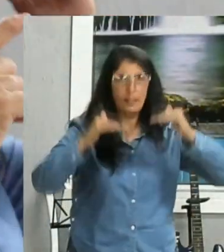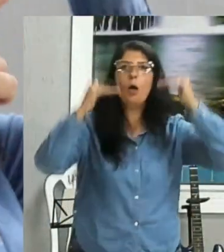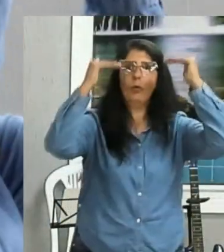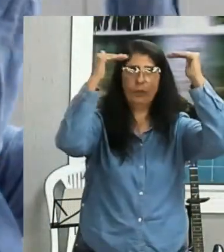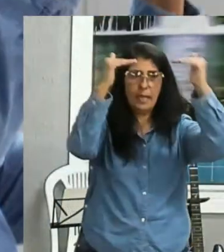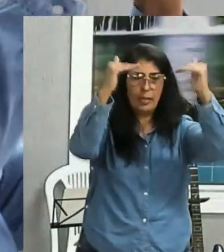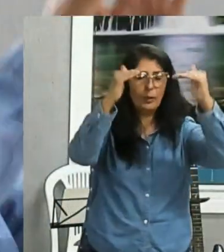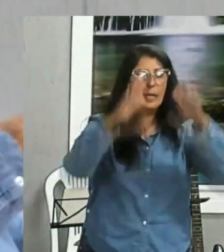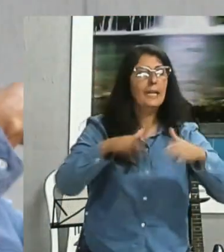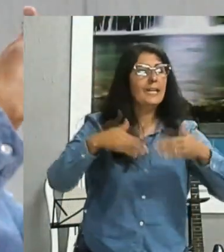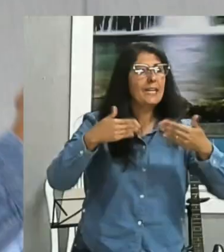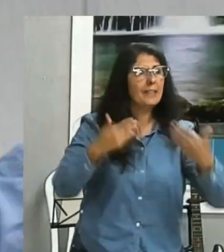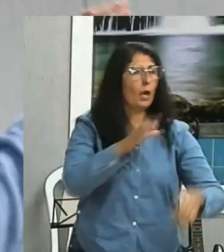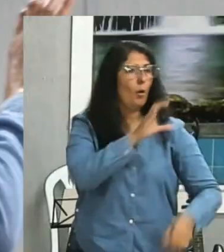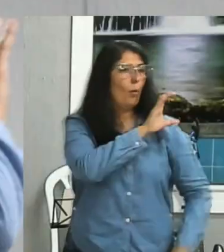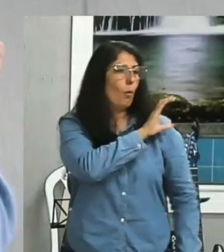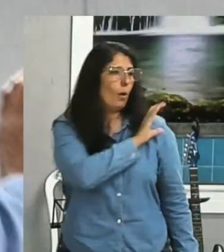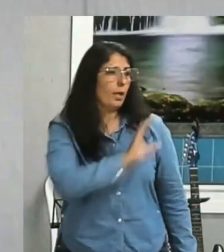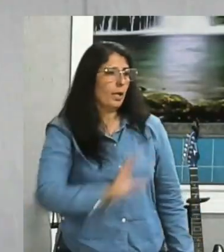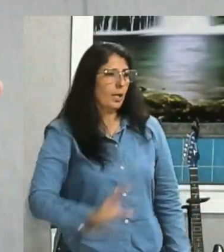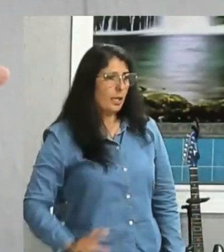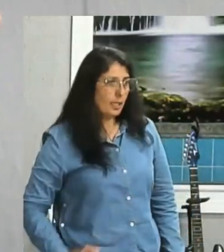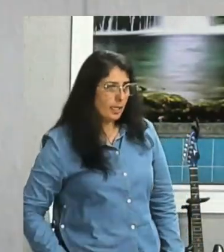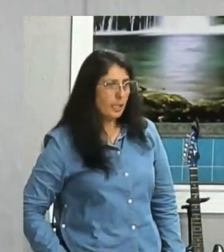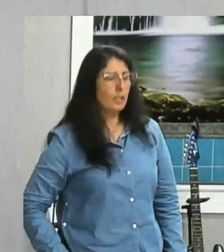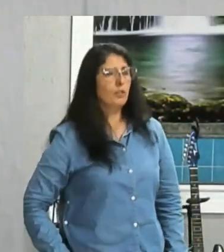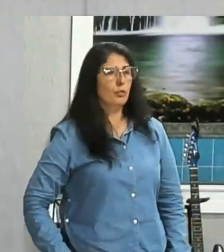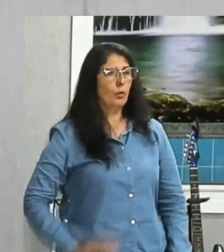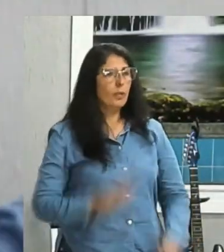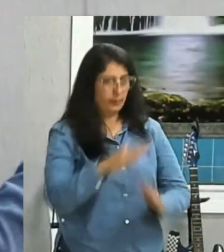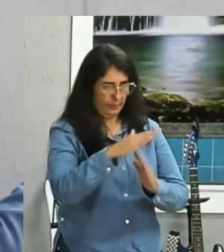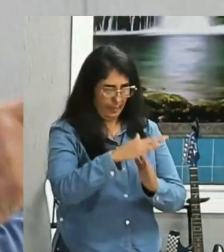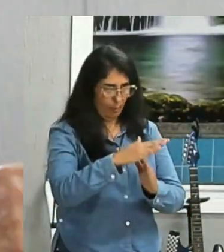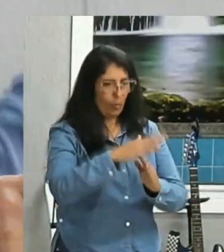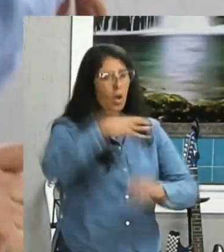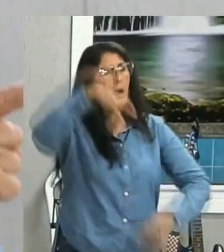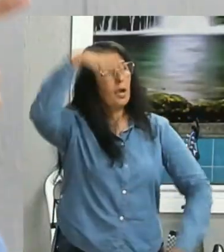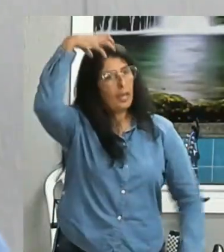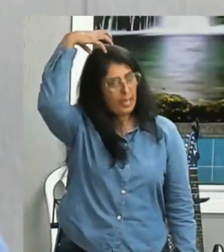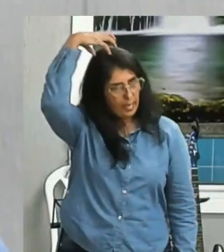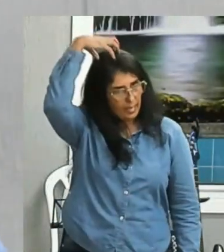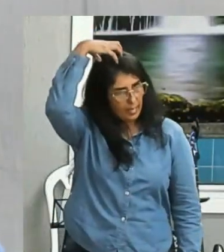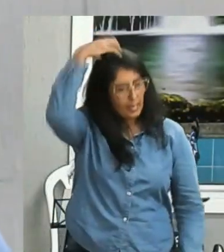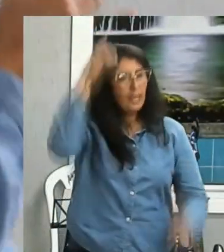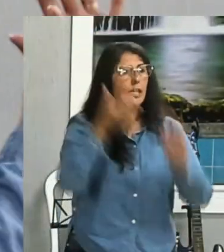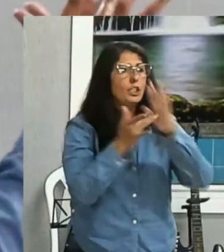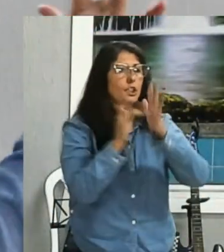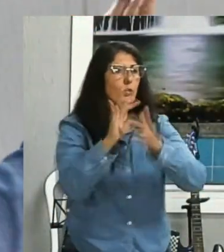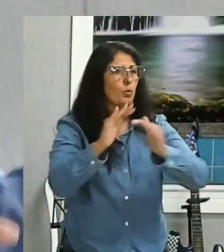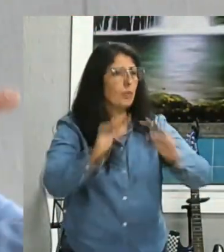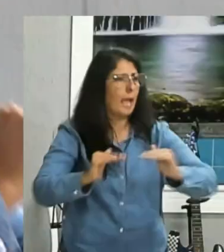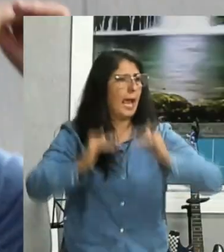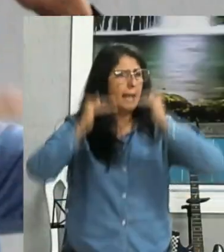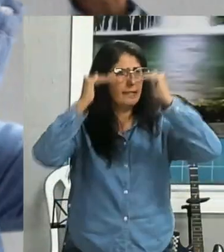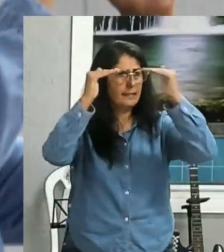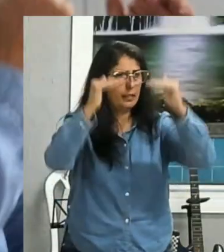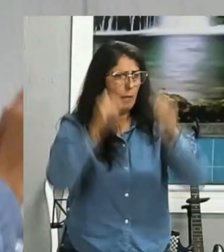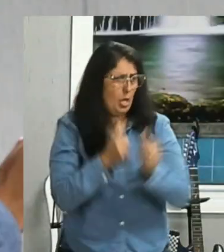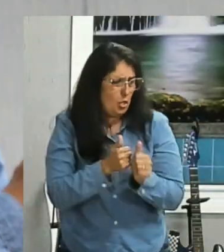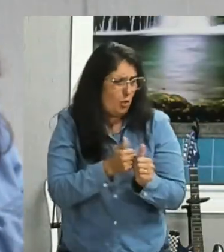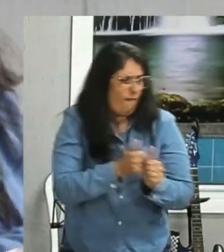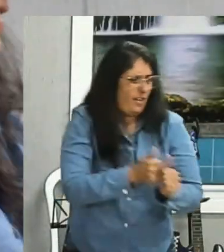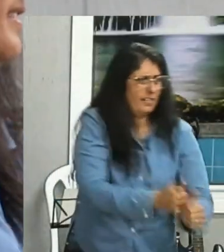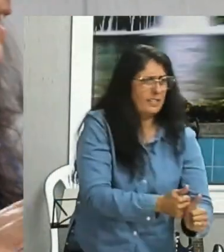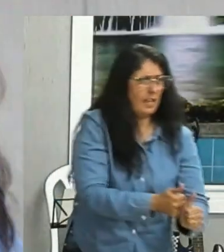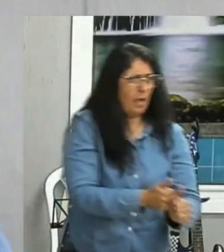Cristo reina e está exaltado acima do sofrimento, perseguição e